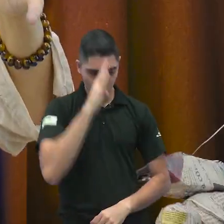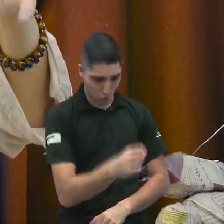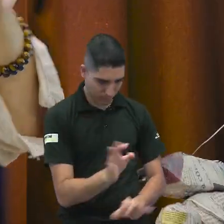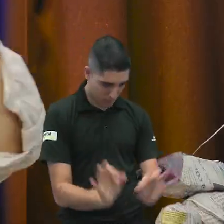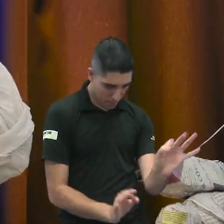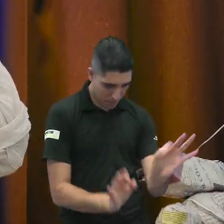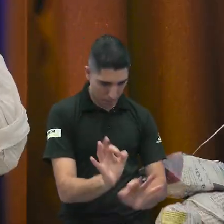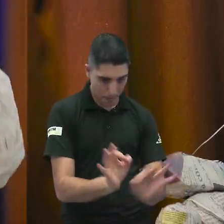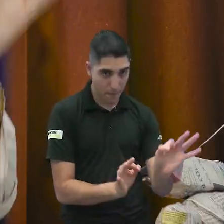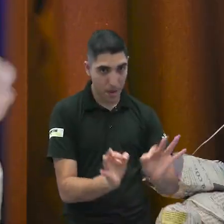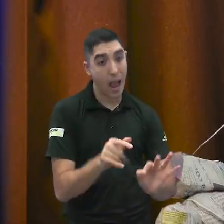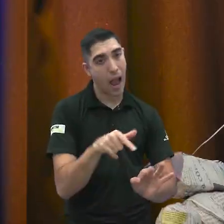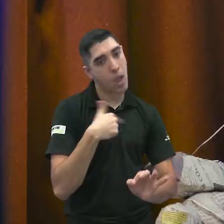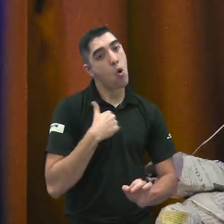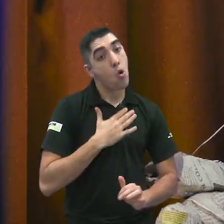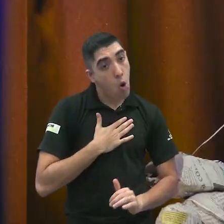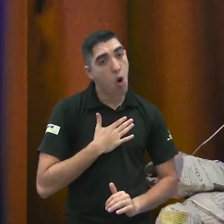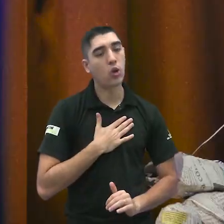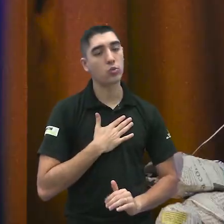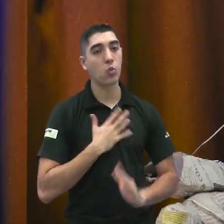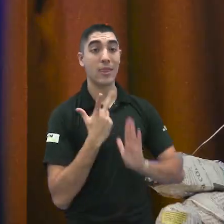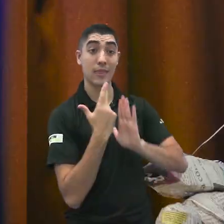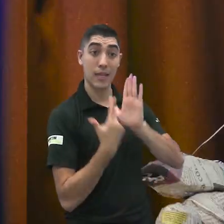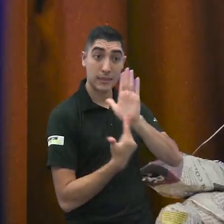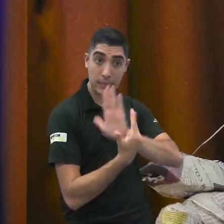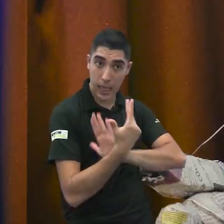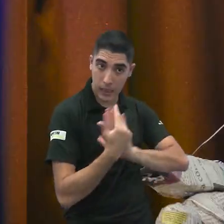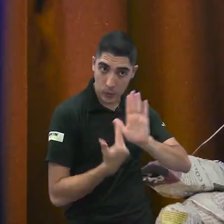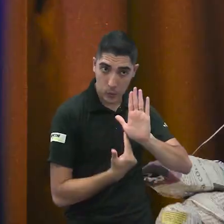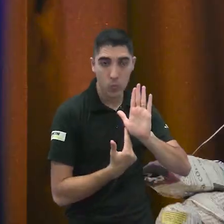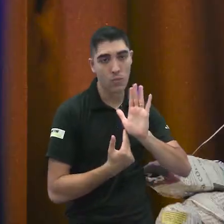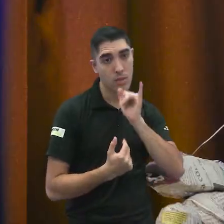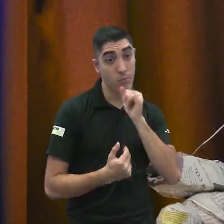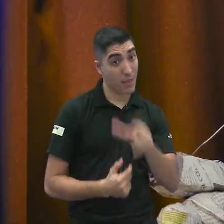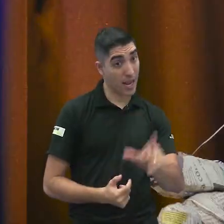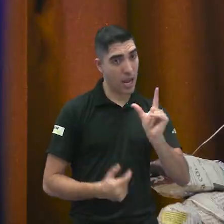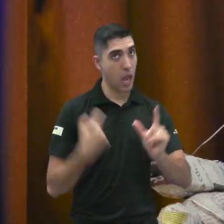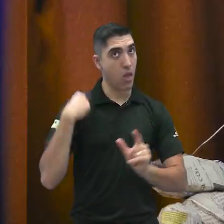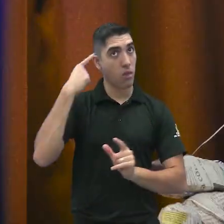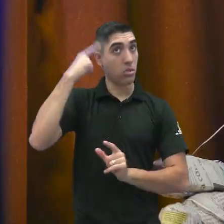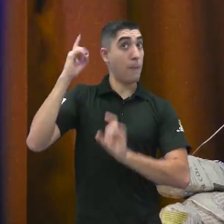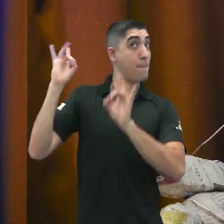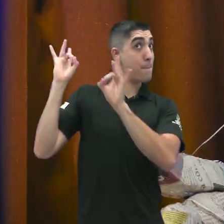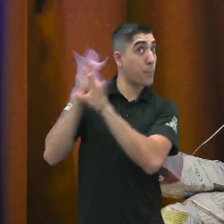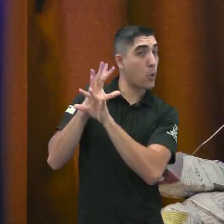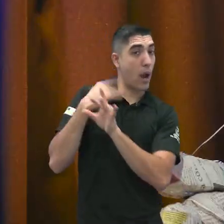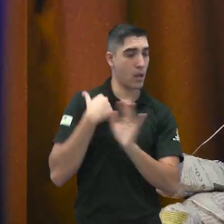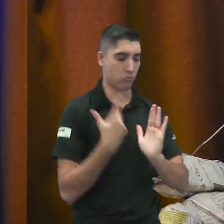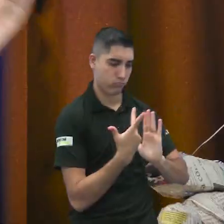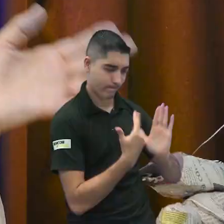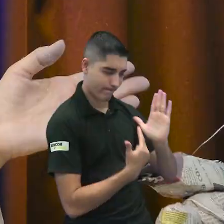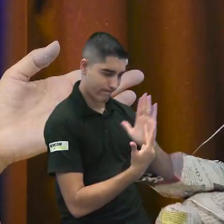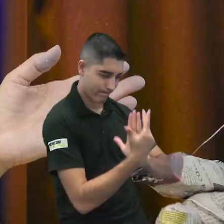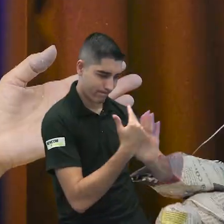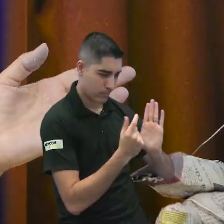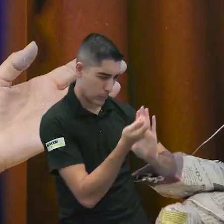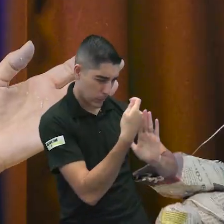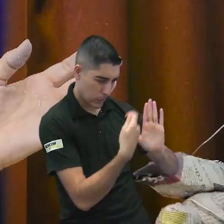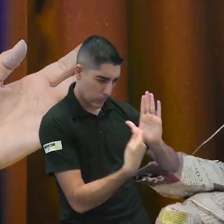atendimento que eu fiz. Aí eu já vou com um propósito, aí normalmente eu desenho. Eu vou desenhar essa escultura e vou